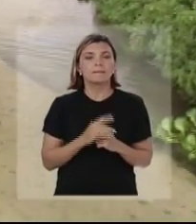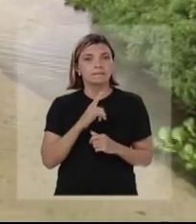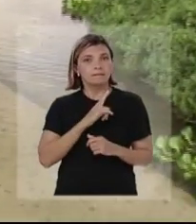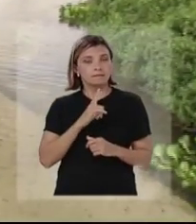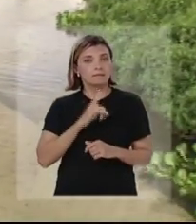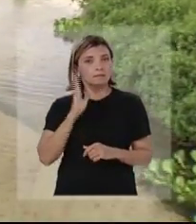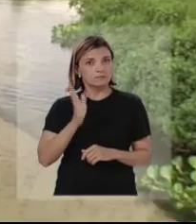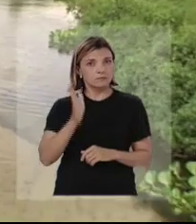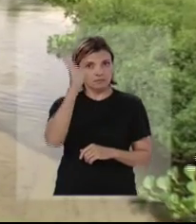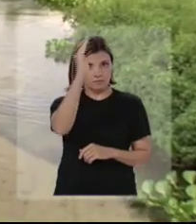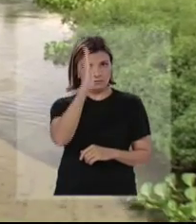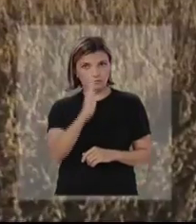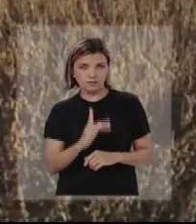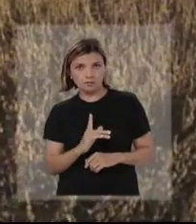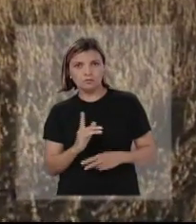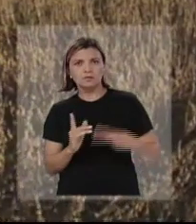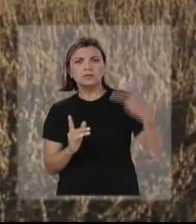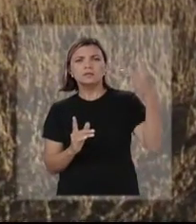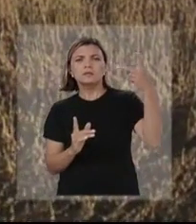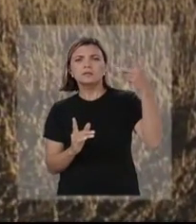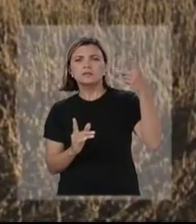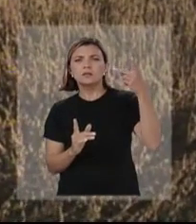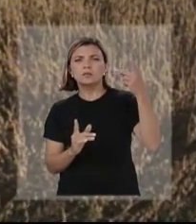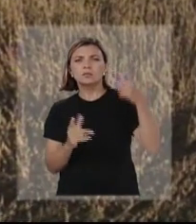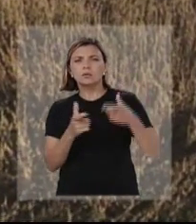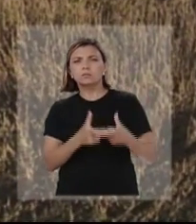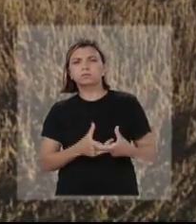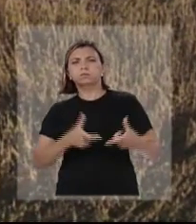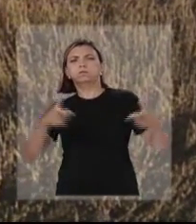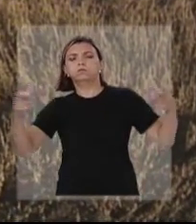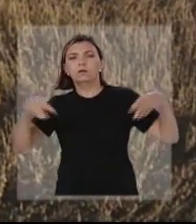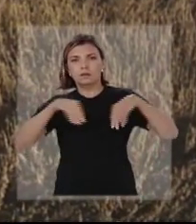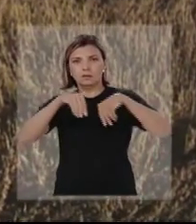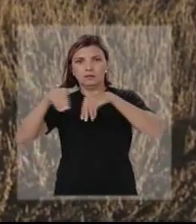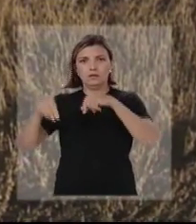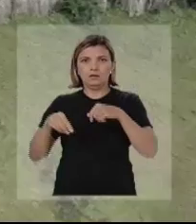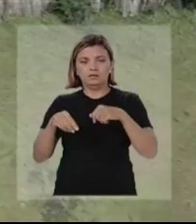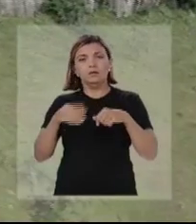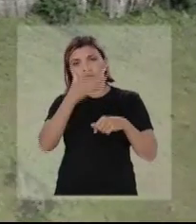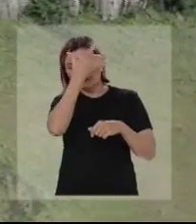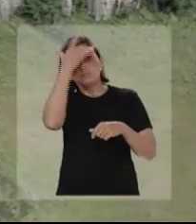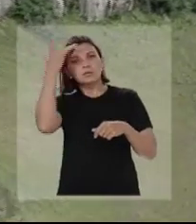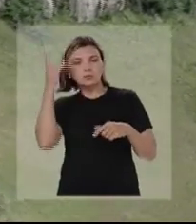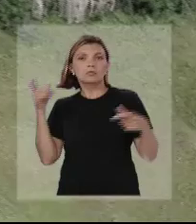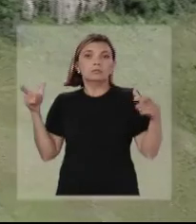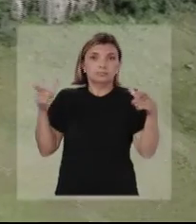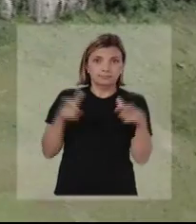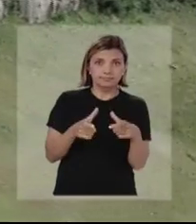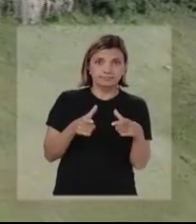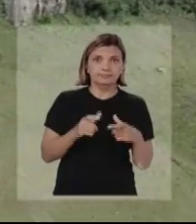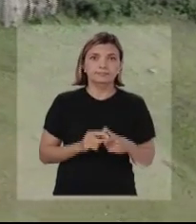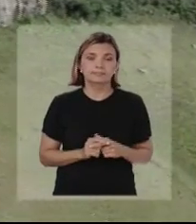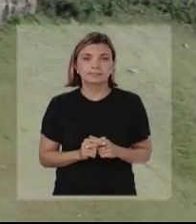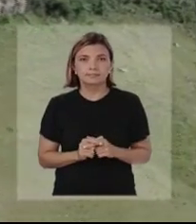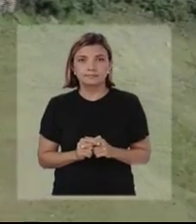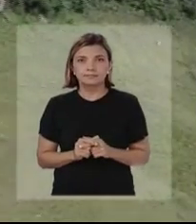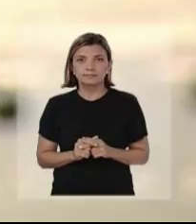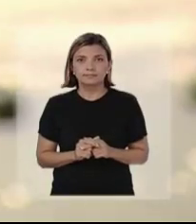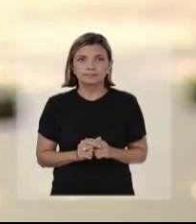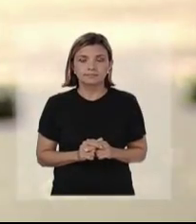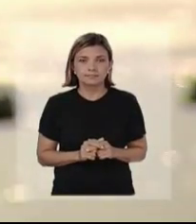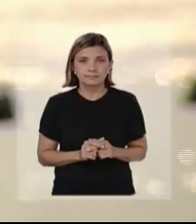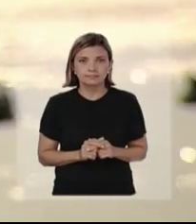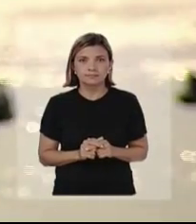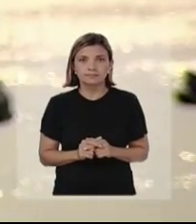Entre as regiões brasileiras, esta é a segunda maior em extensão territorial, mas ao mesmo tempo, a menos populosa.